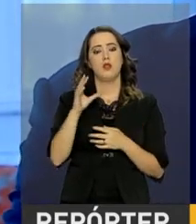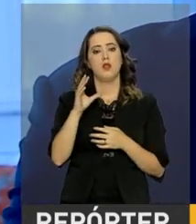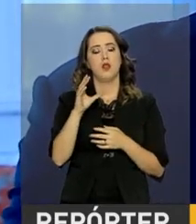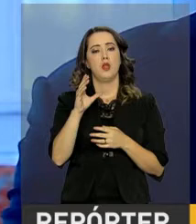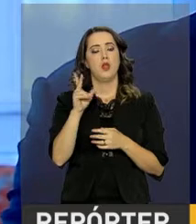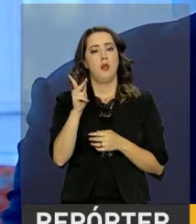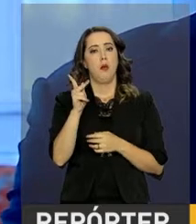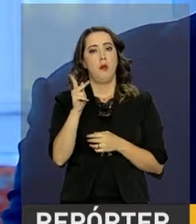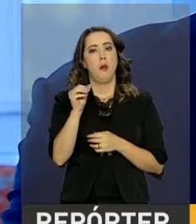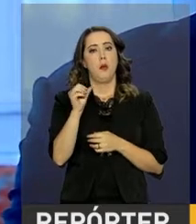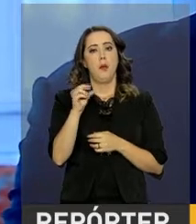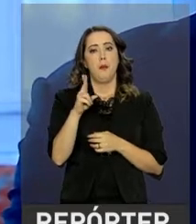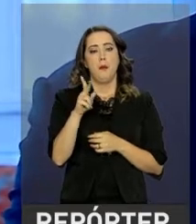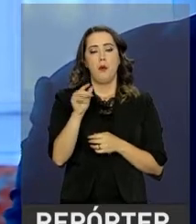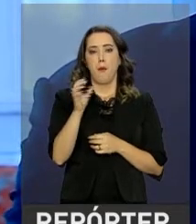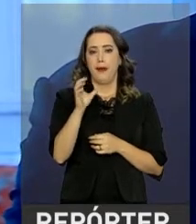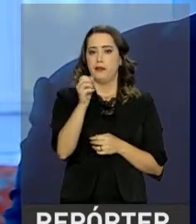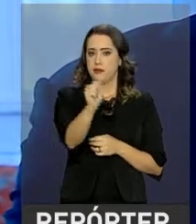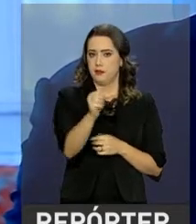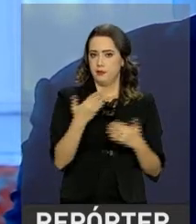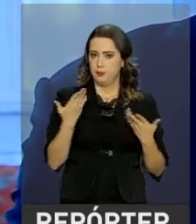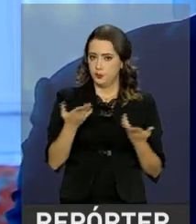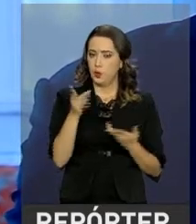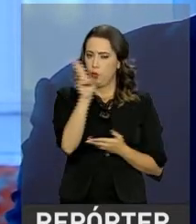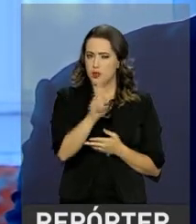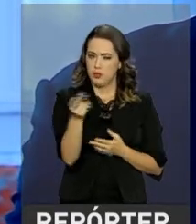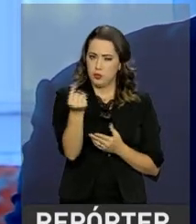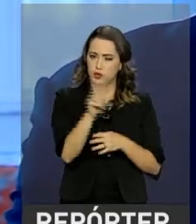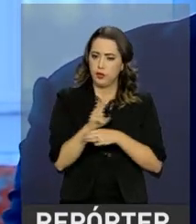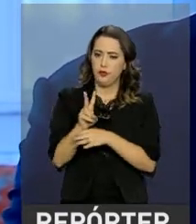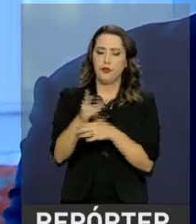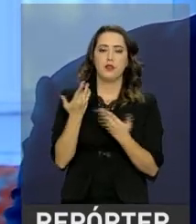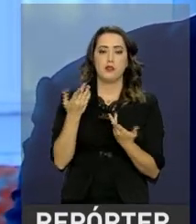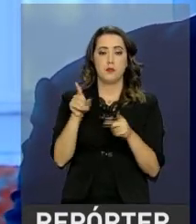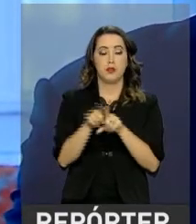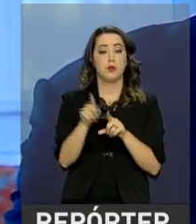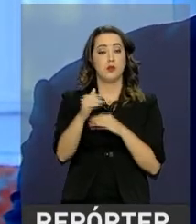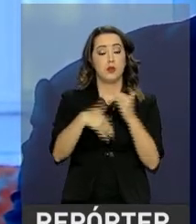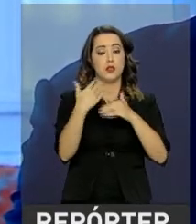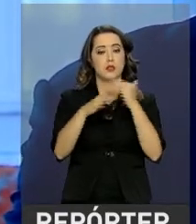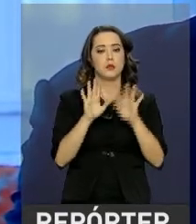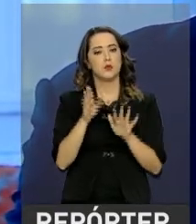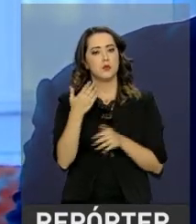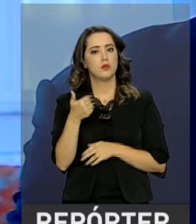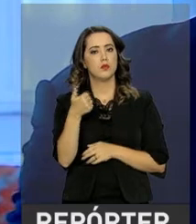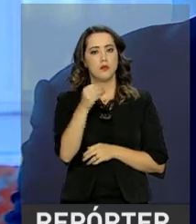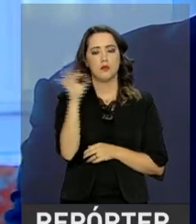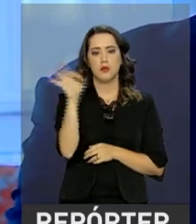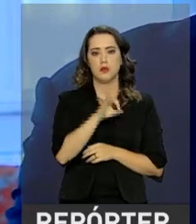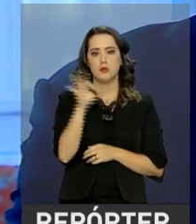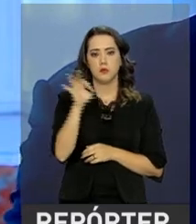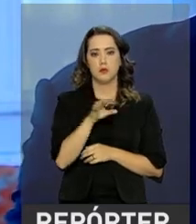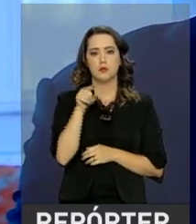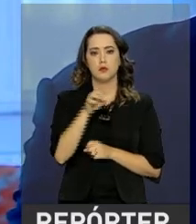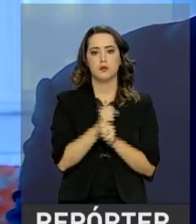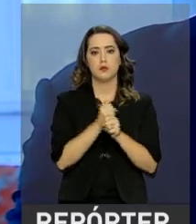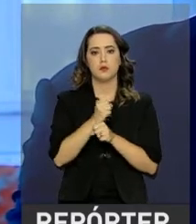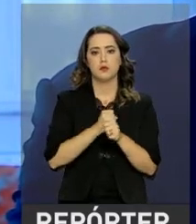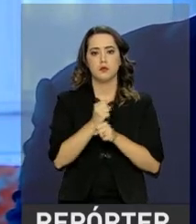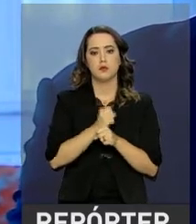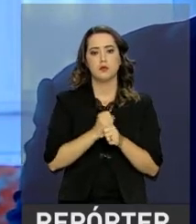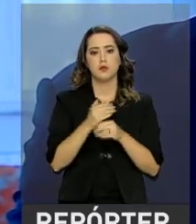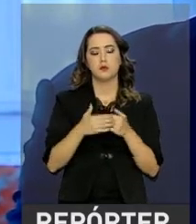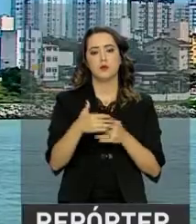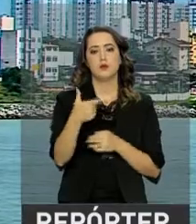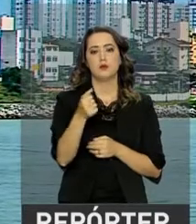e o que a expectativa neste mercado especificamente um crescimento de aproximadamente 10% neste ano 2000 e